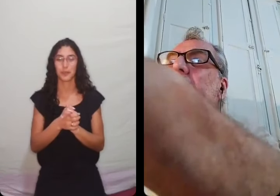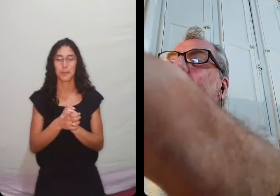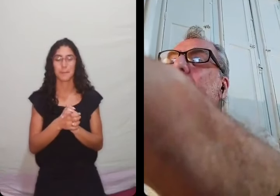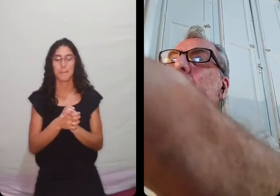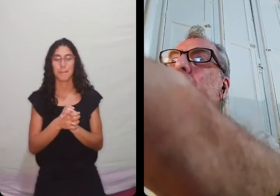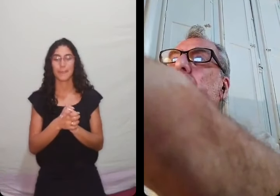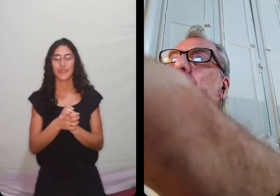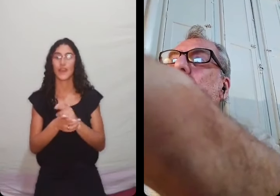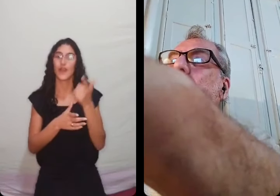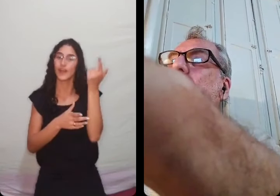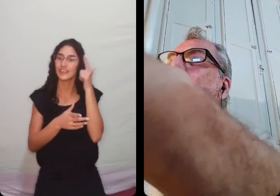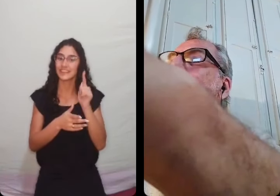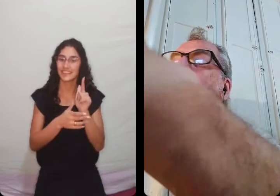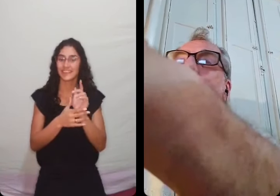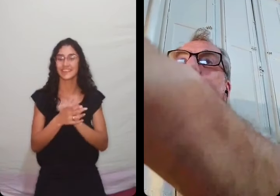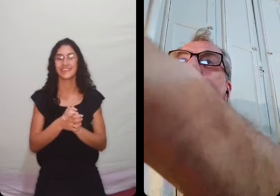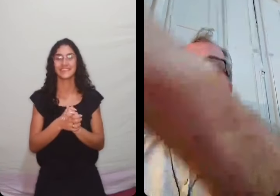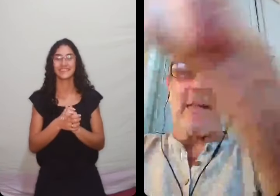Conseguimos, Norberto.